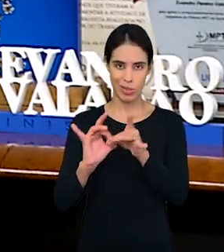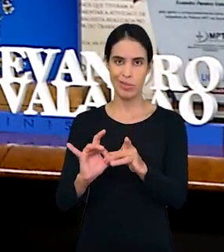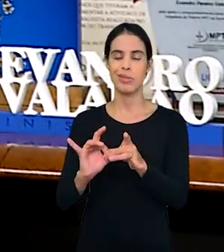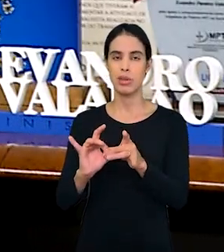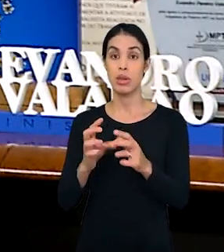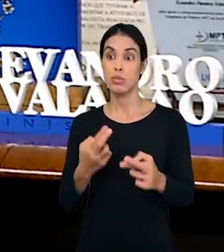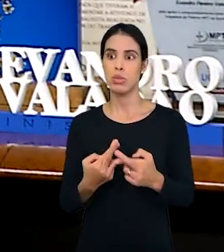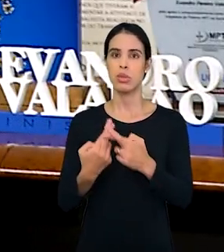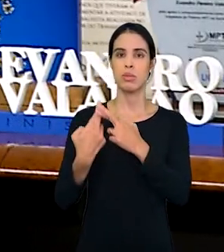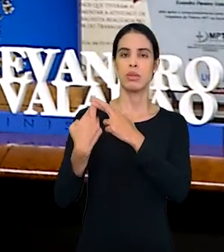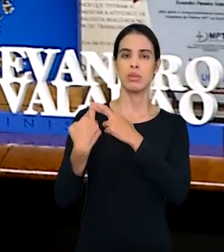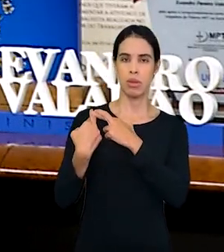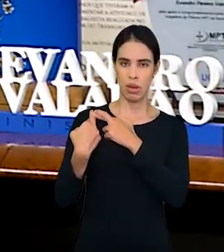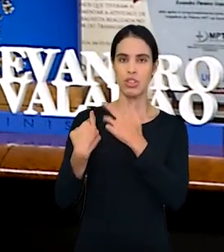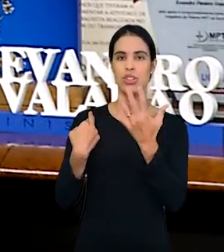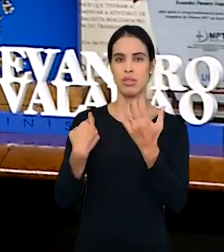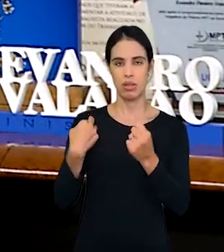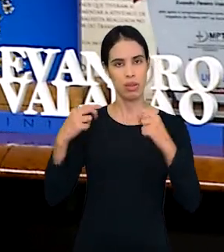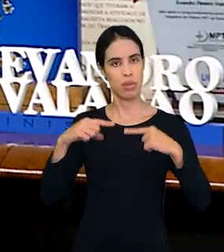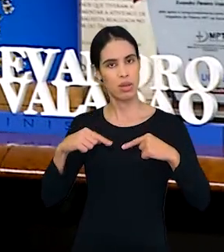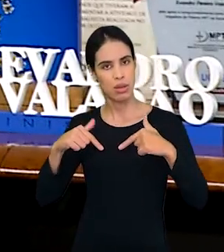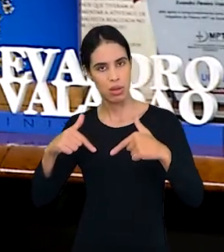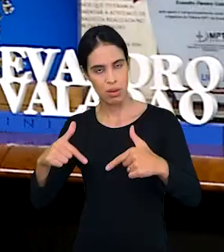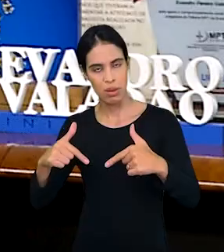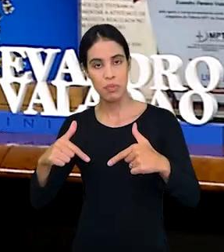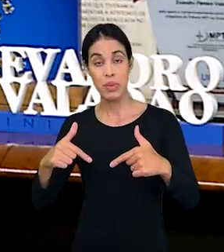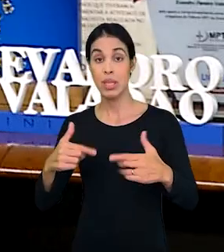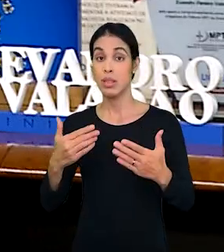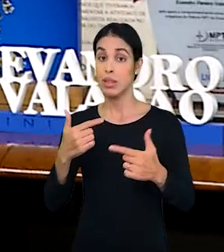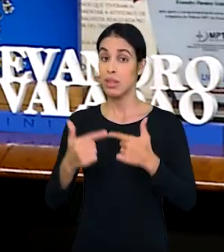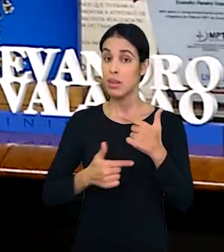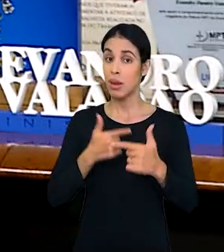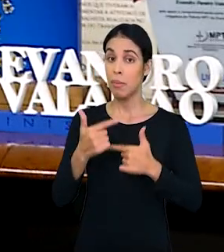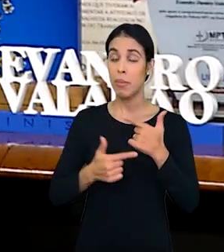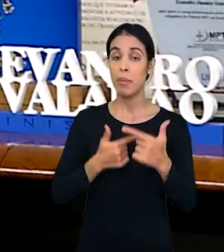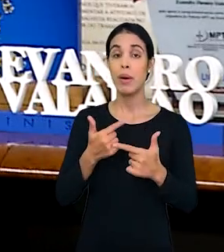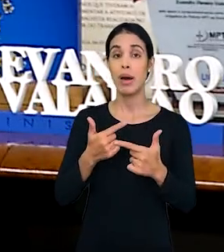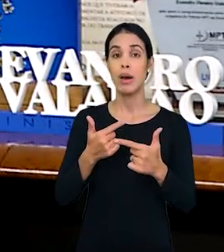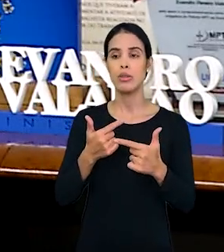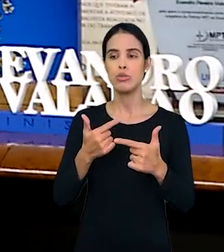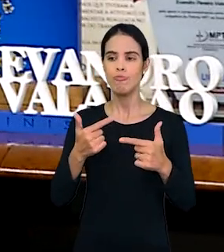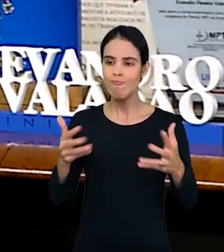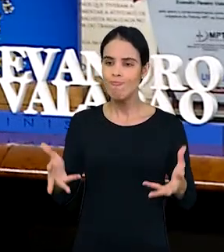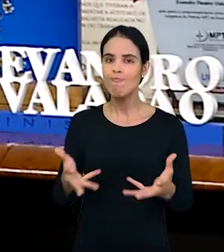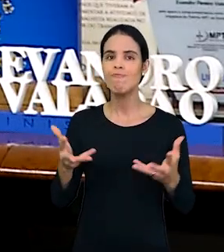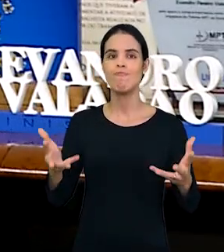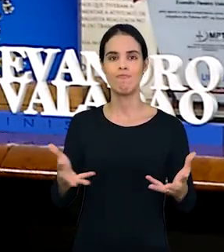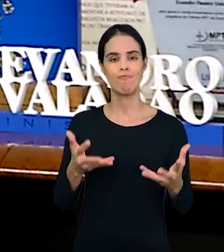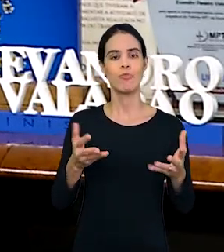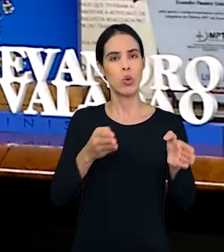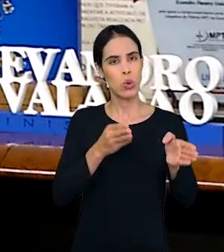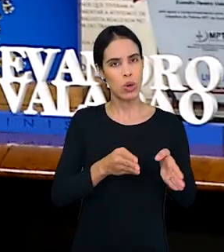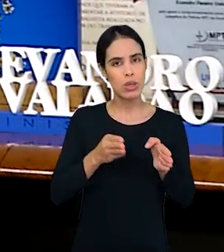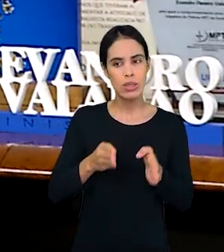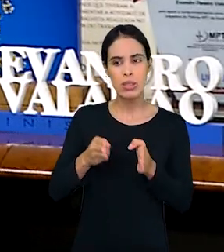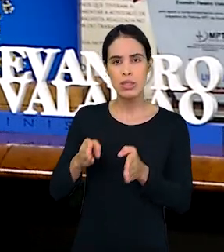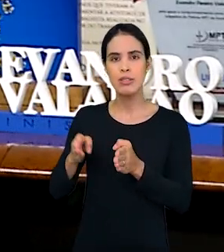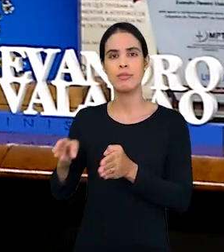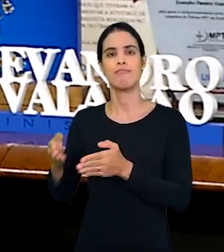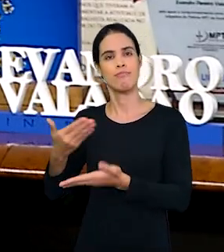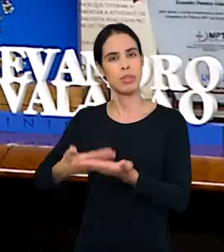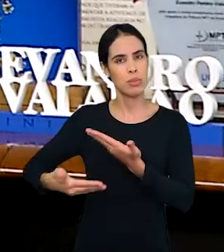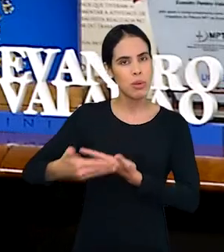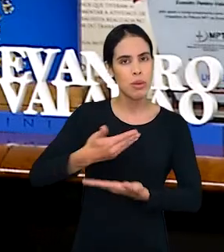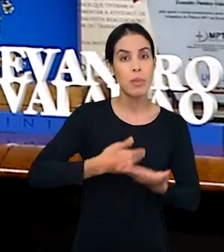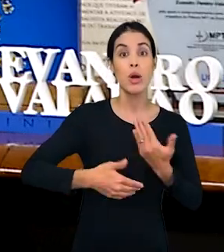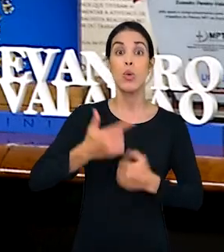a rede, né? Tem uma rede de atuação e essa rede trabalhando de forma sincrônica, com